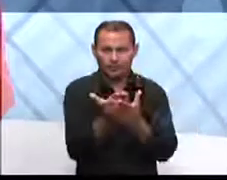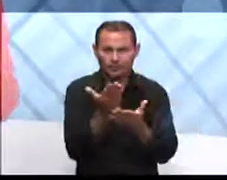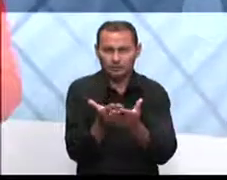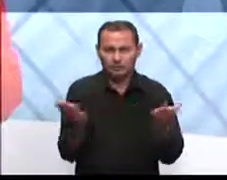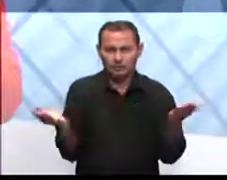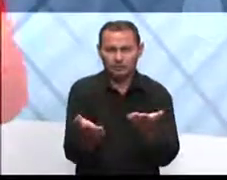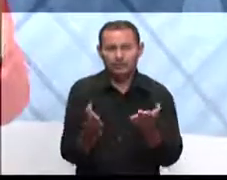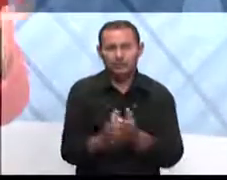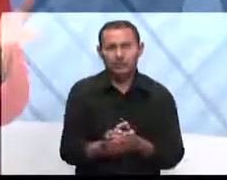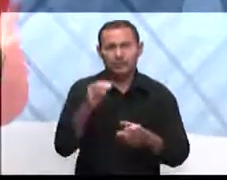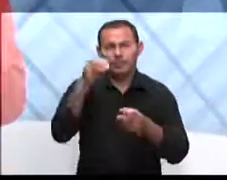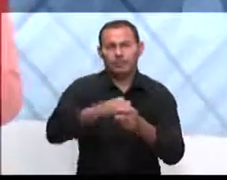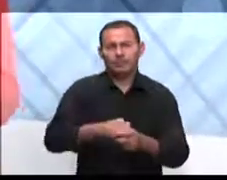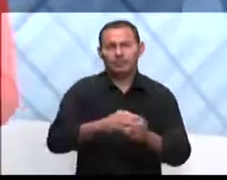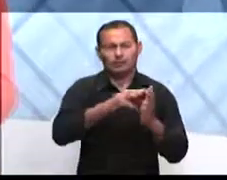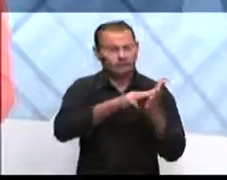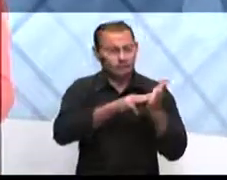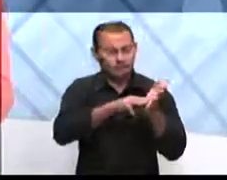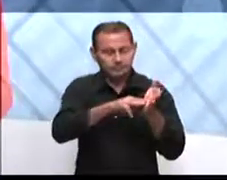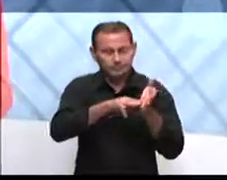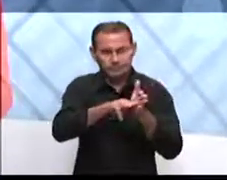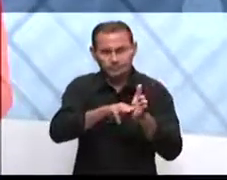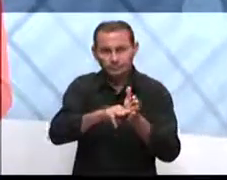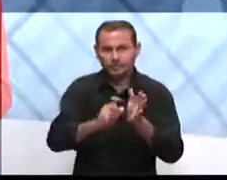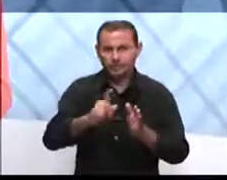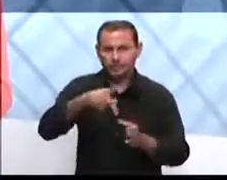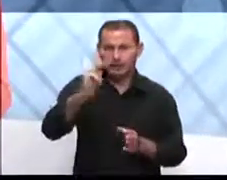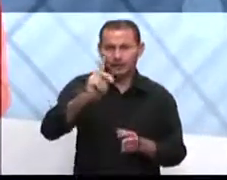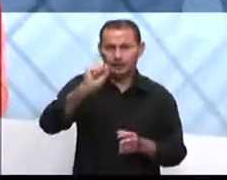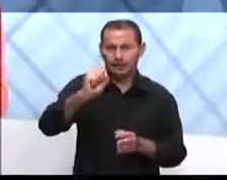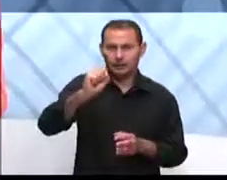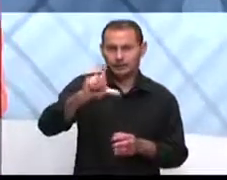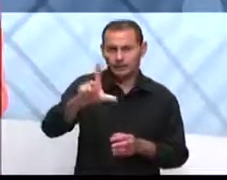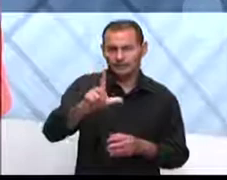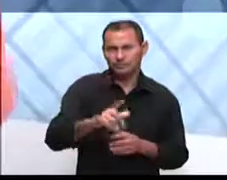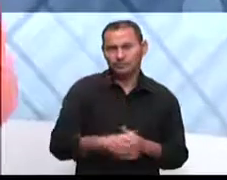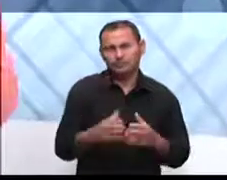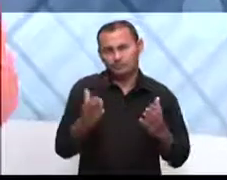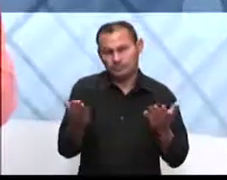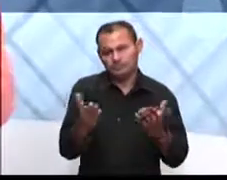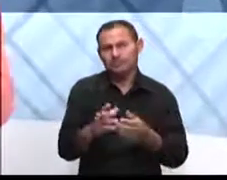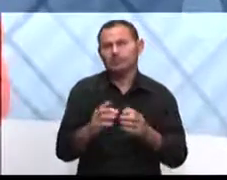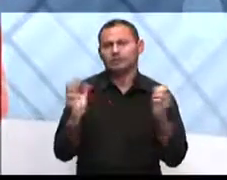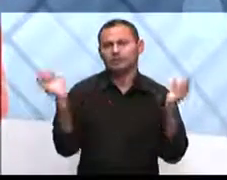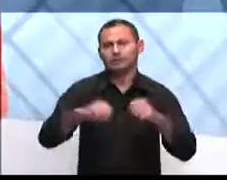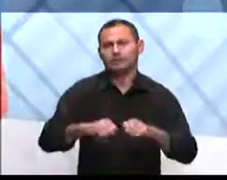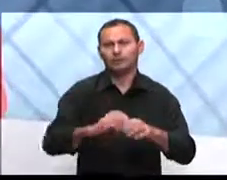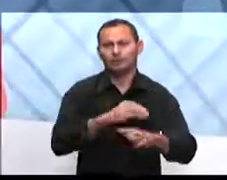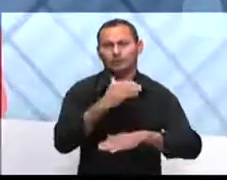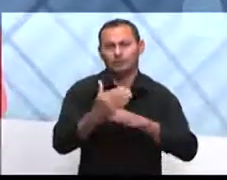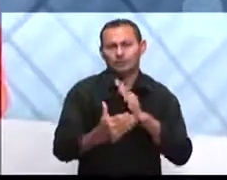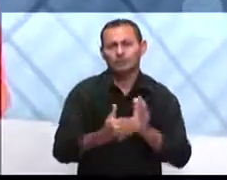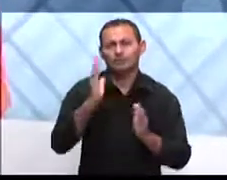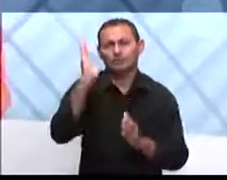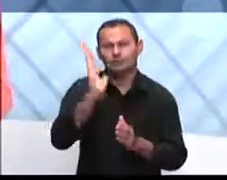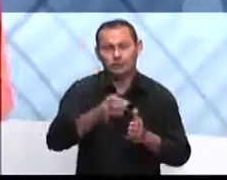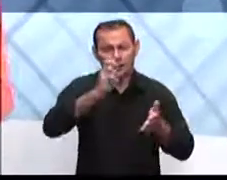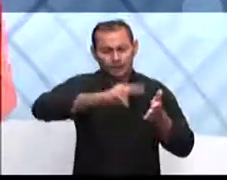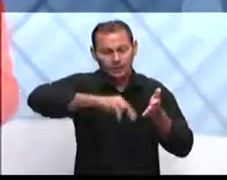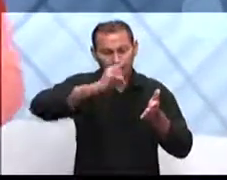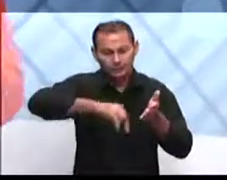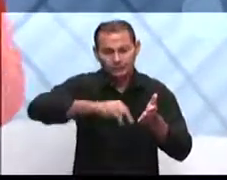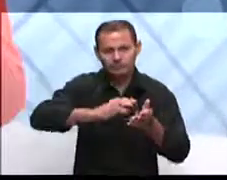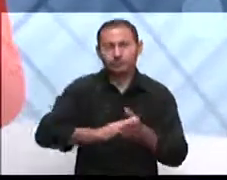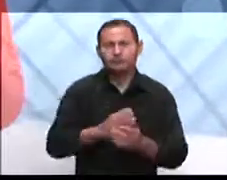hoje. Estamos aí na metodologia KLS, então, né, possivelmente todos já leram,